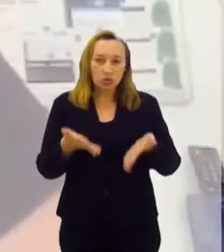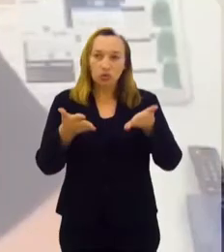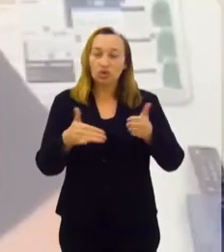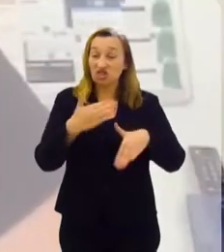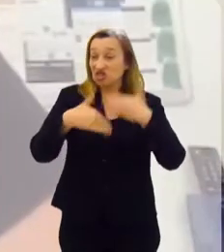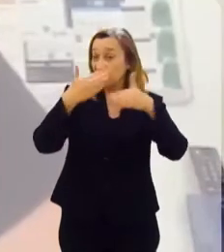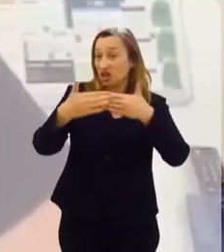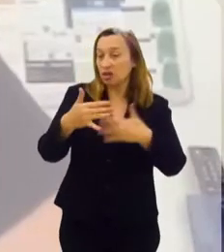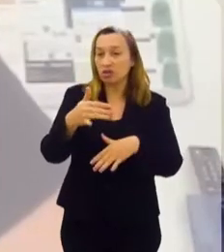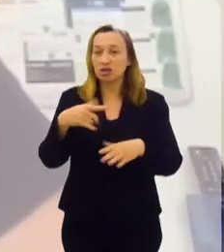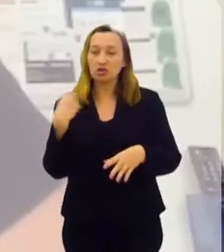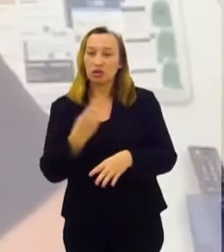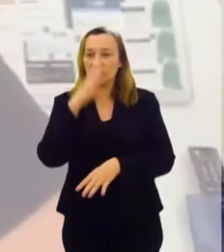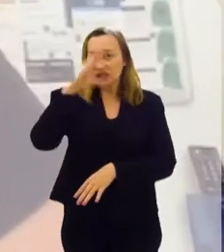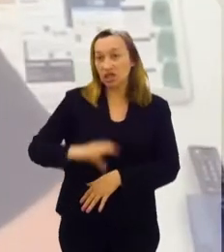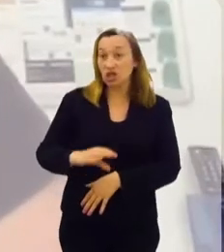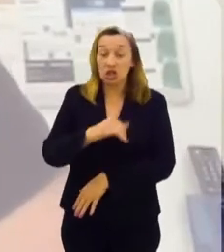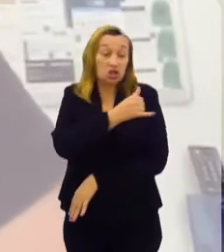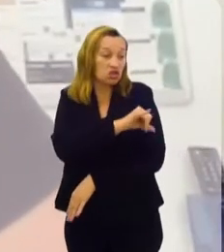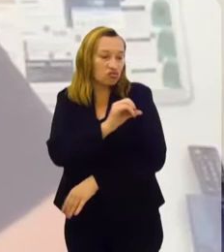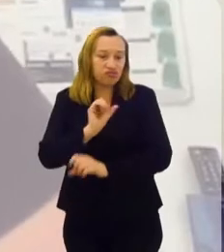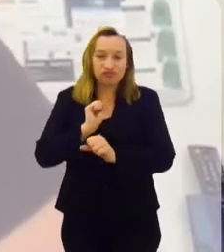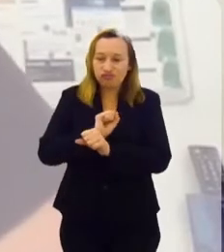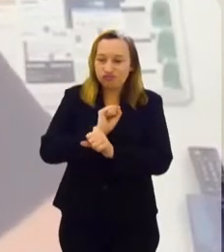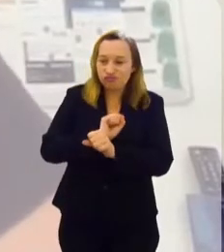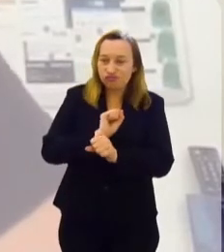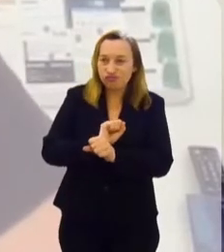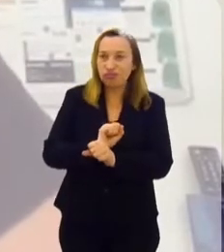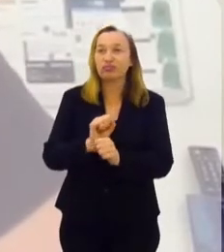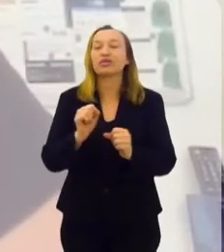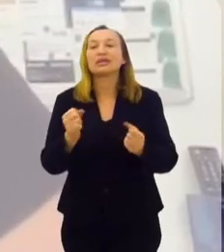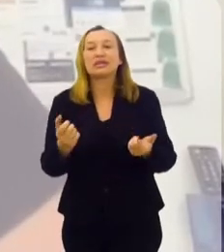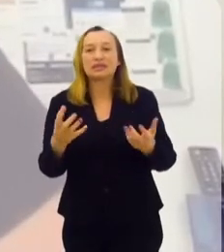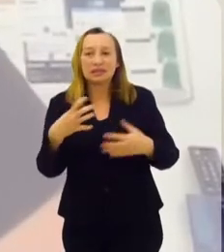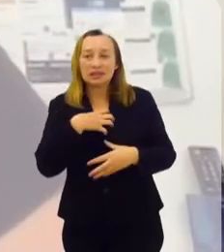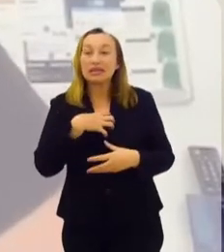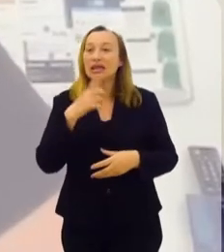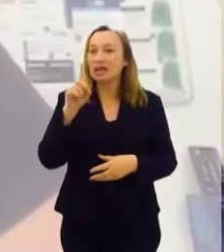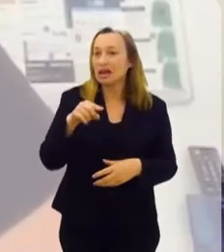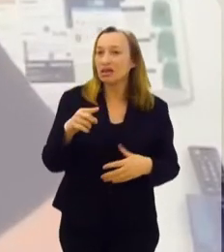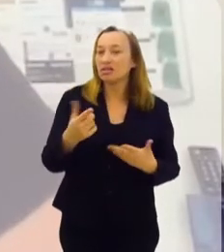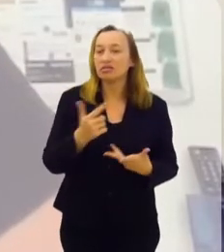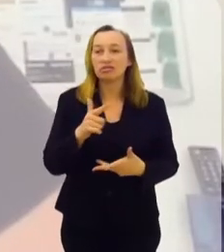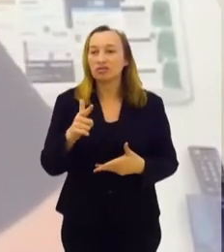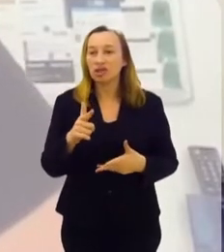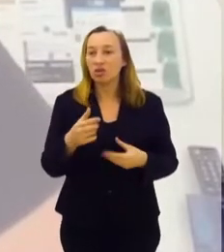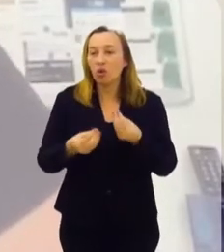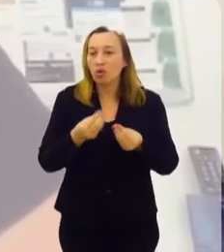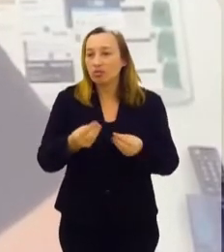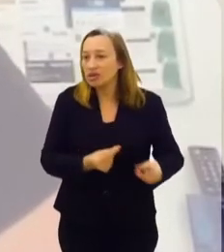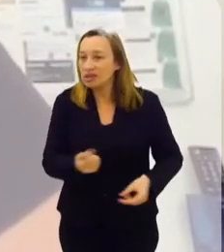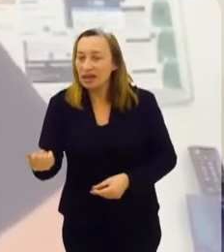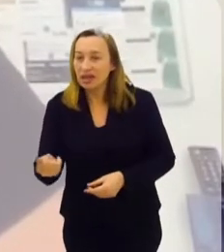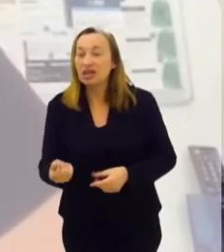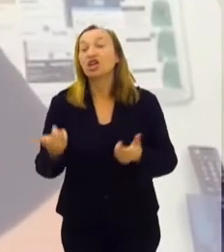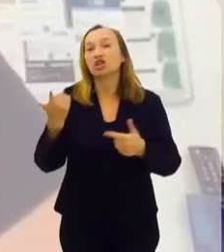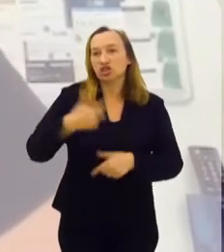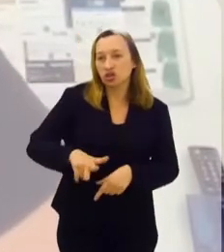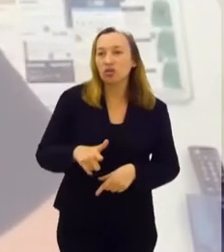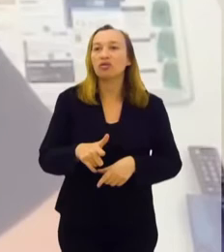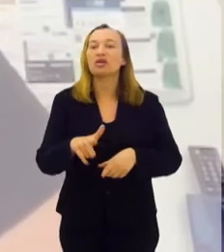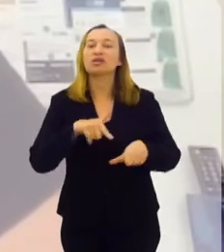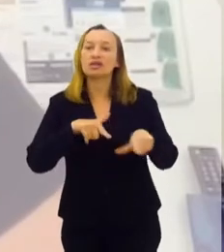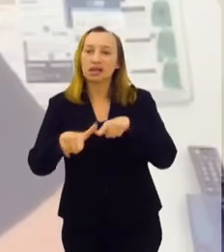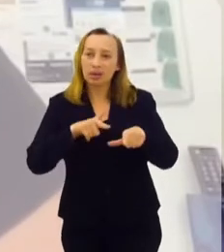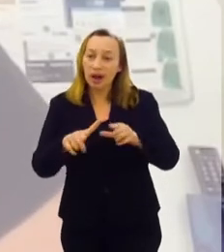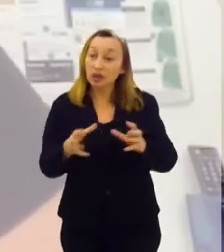do nosso cidadão, seja ele de onde for, e o Rio de Janeiro está muito oprimido nesse sentido, né? A gente não vai a lugar nenhum.